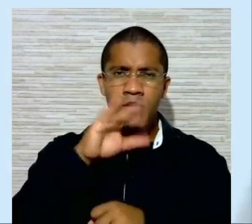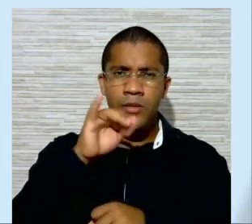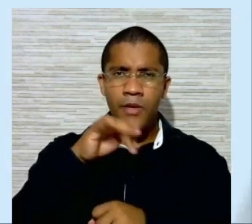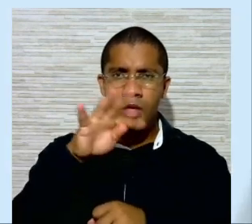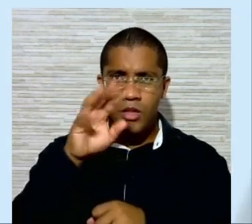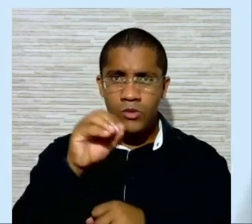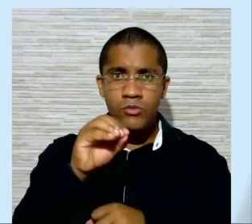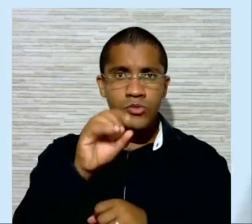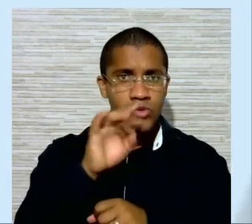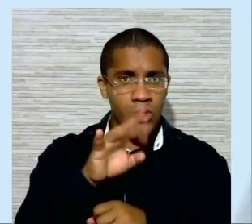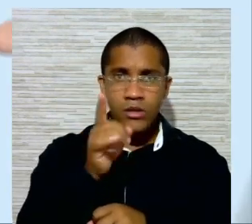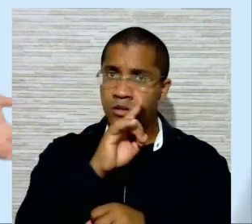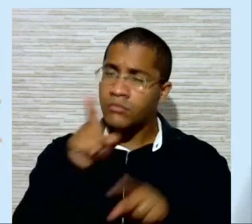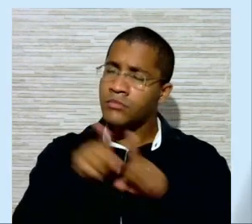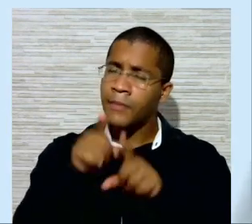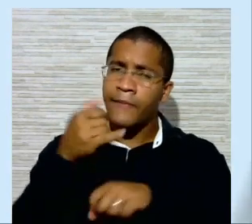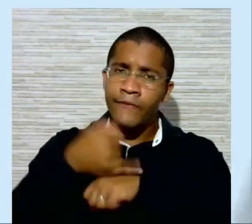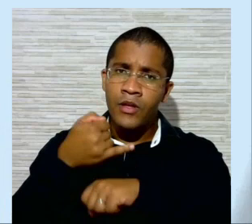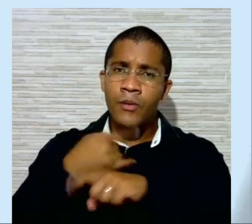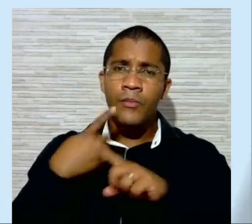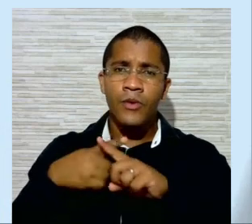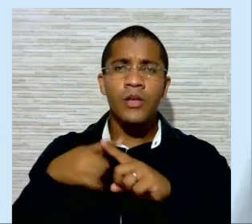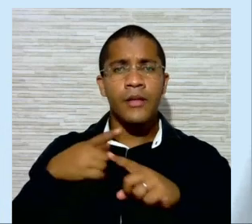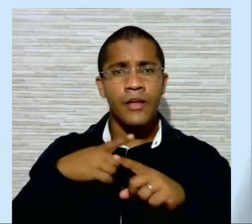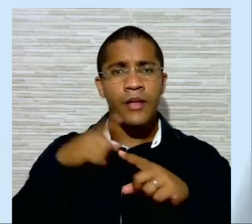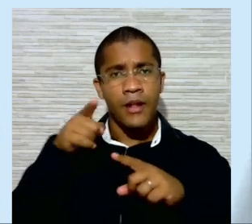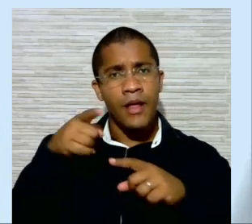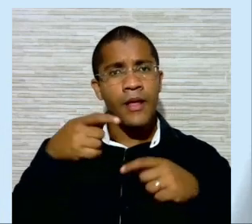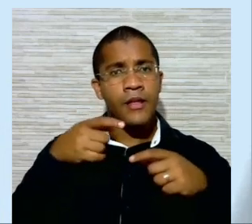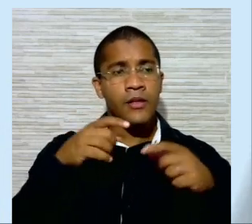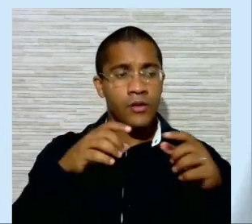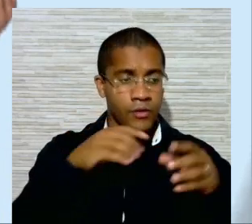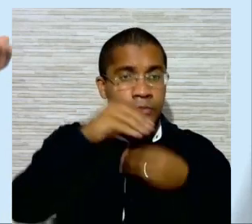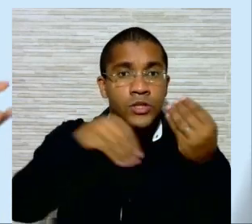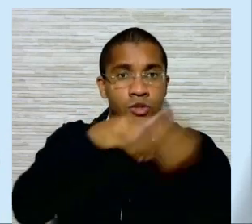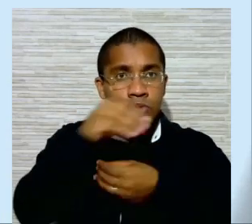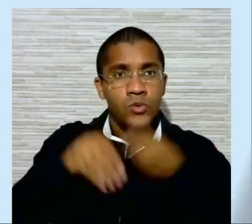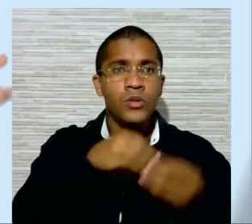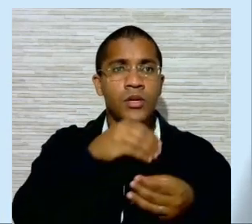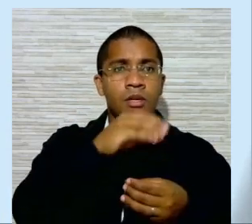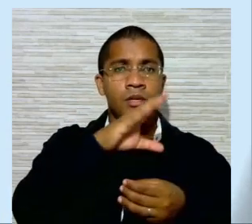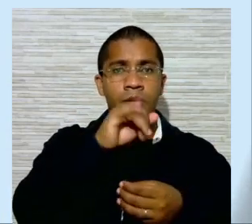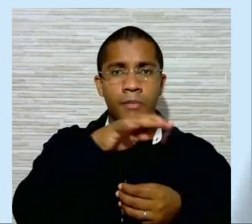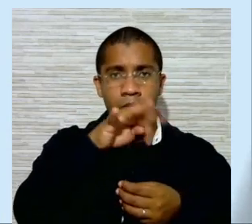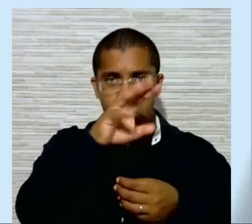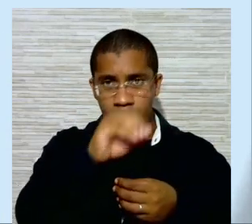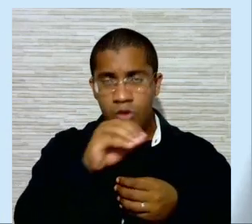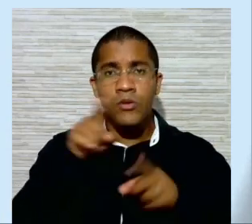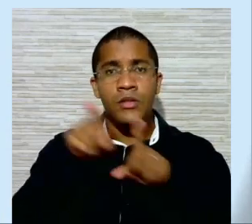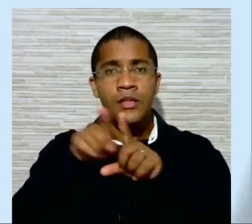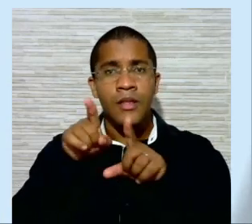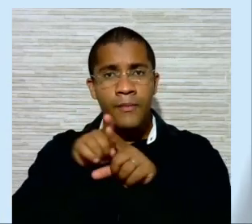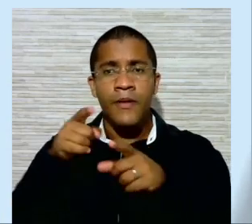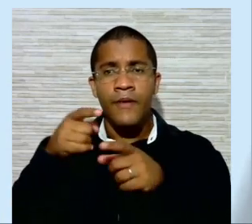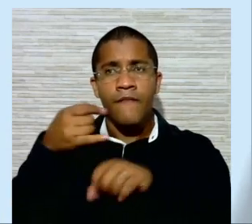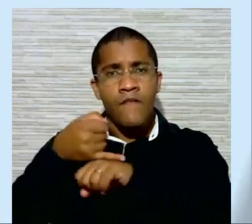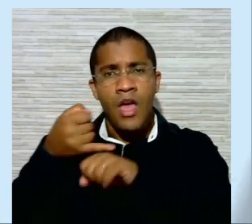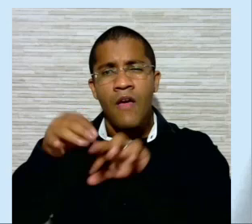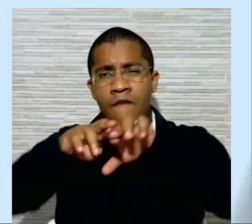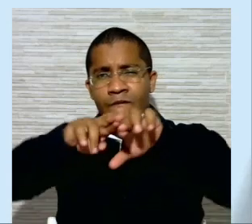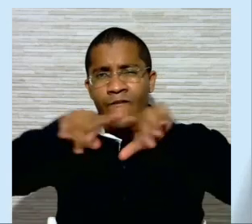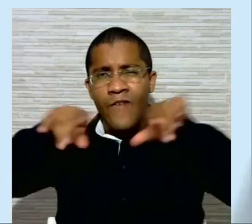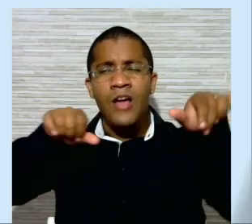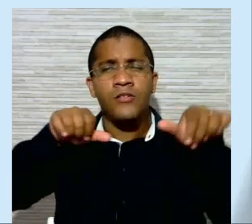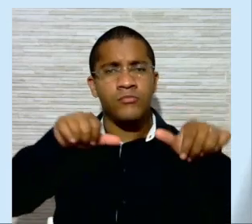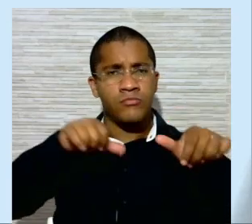tá, gente? Existe também a indústria dos metais, né, porque essas cidades são construídas com argamassa e também com metal e outros componentes,